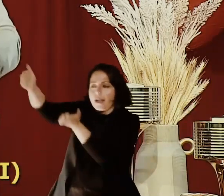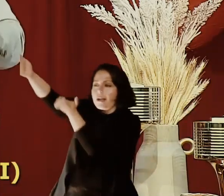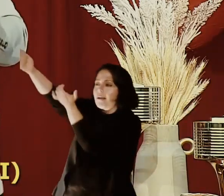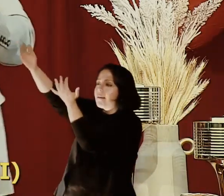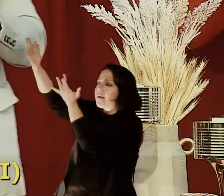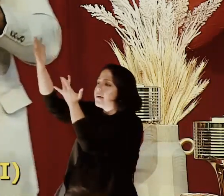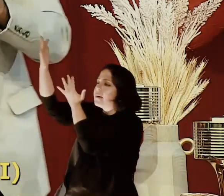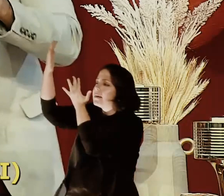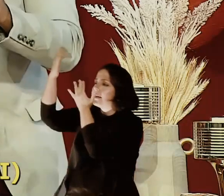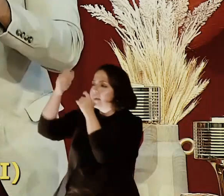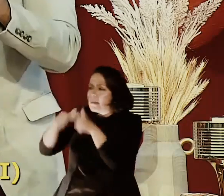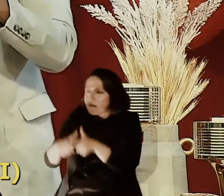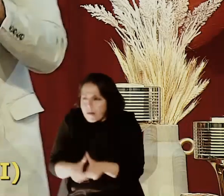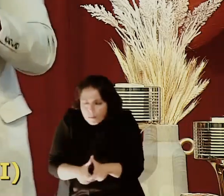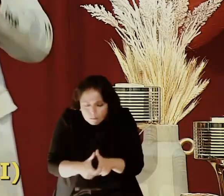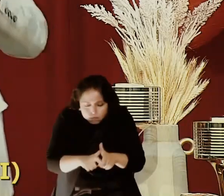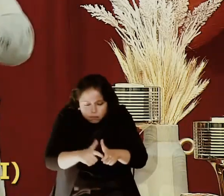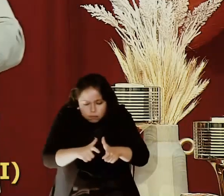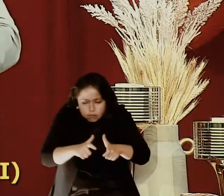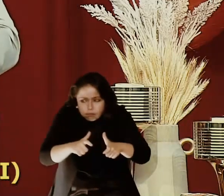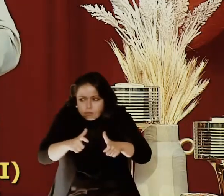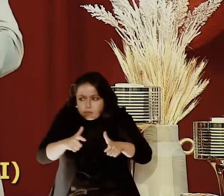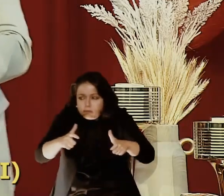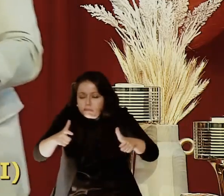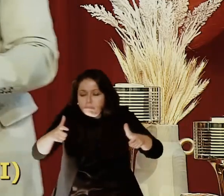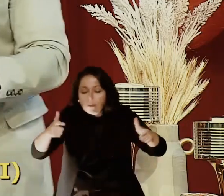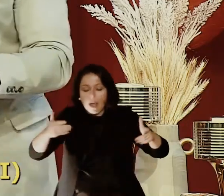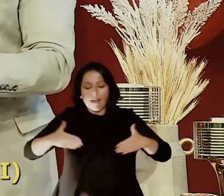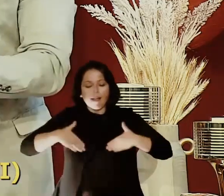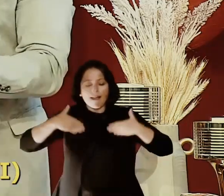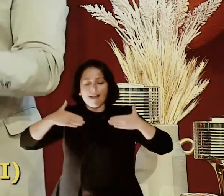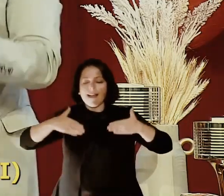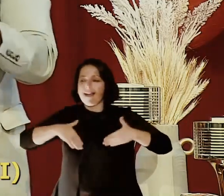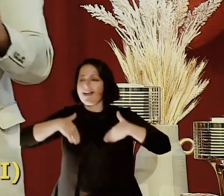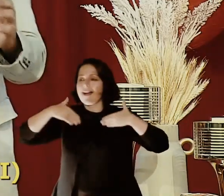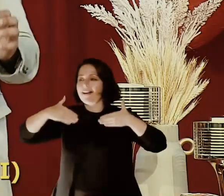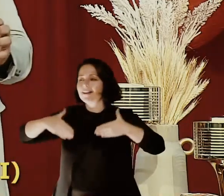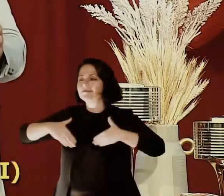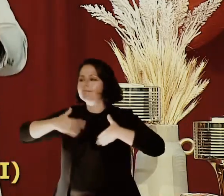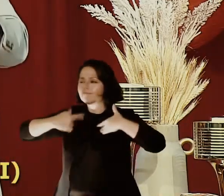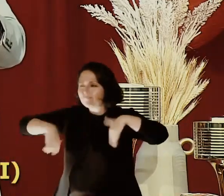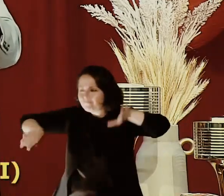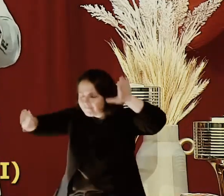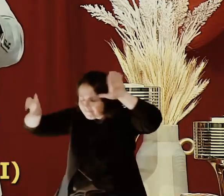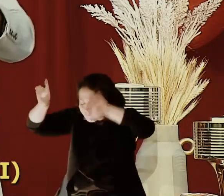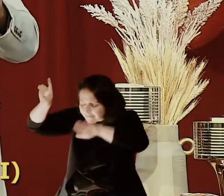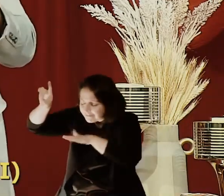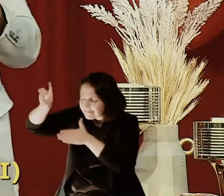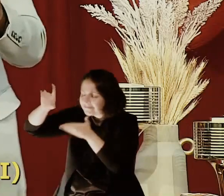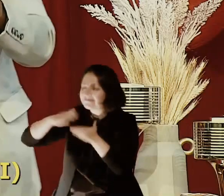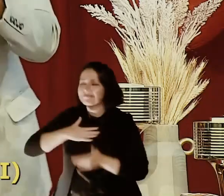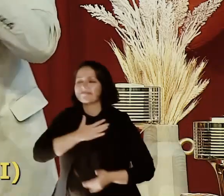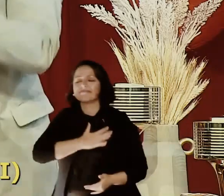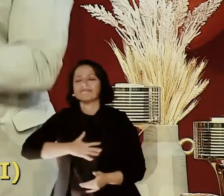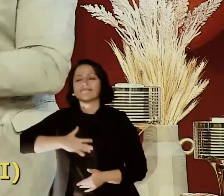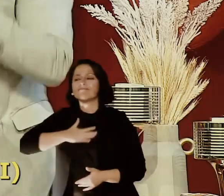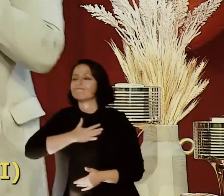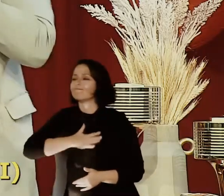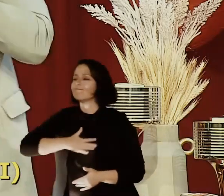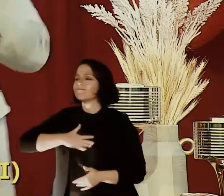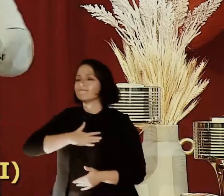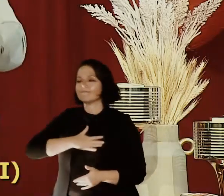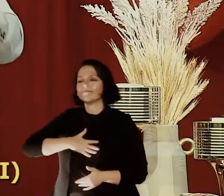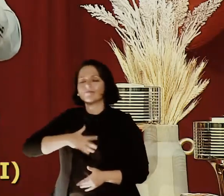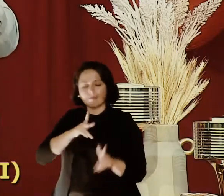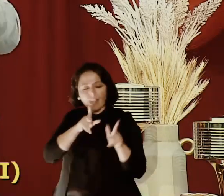Fizeste crescer a nação e aumentaste a sua alegria. Eles se alegraram diante de ti como os que se regozijam na